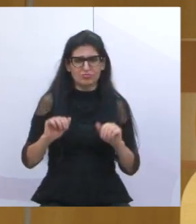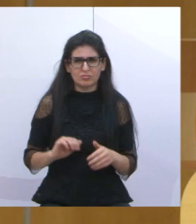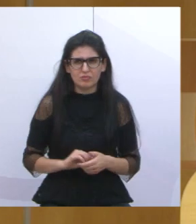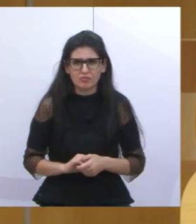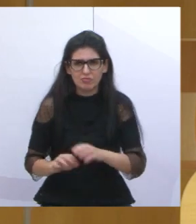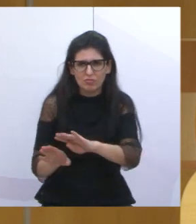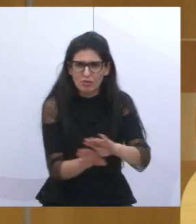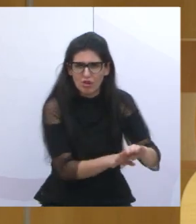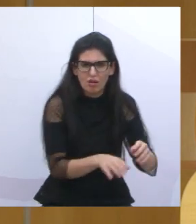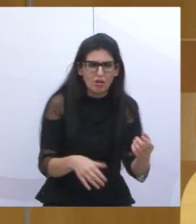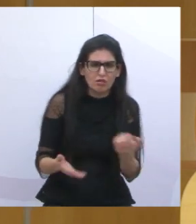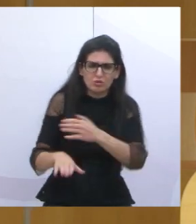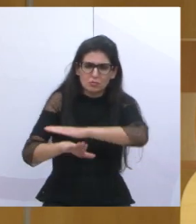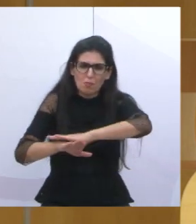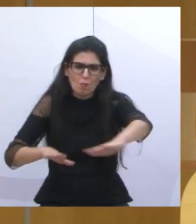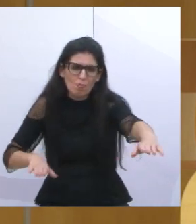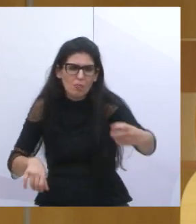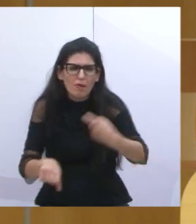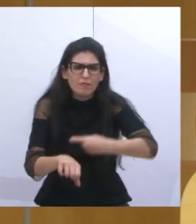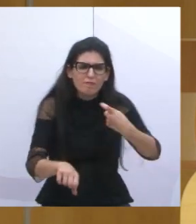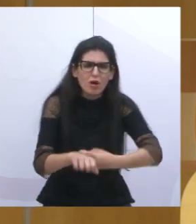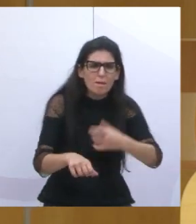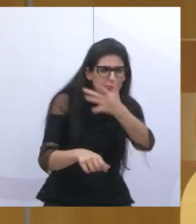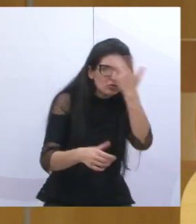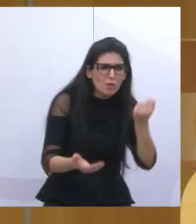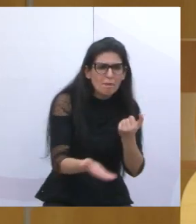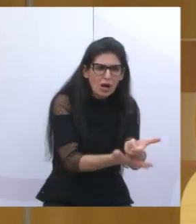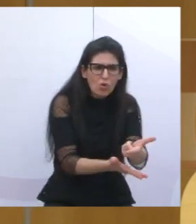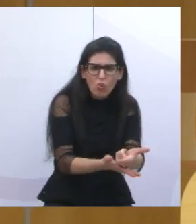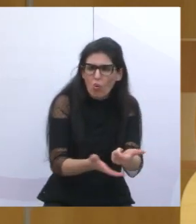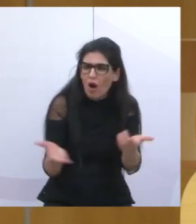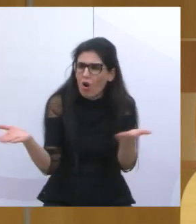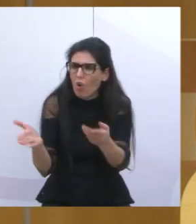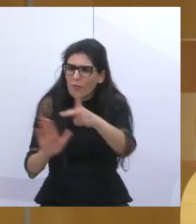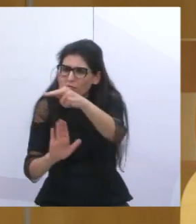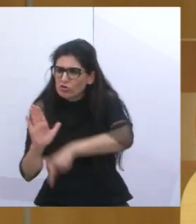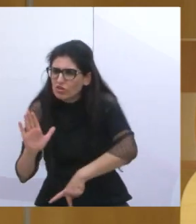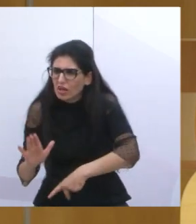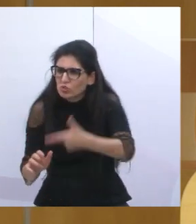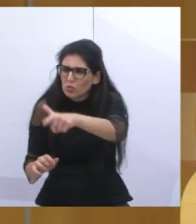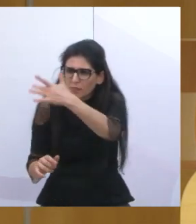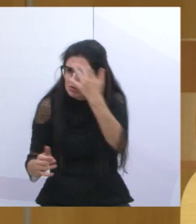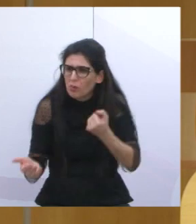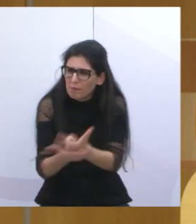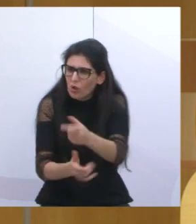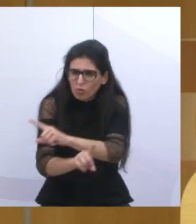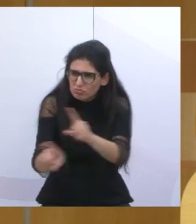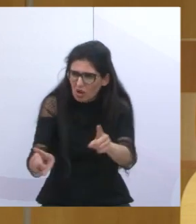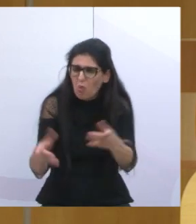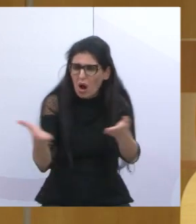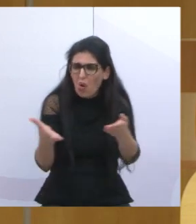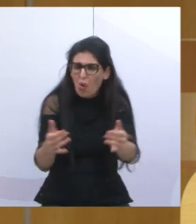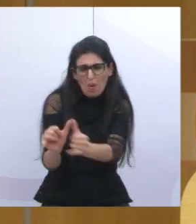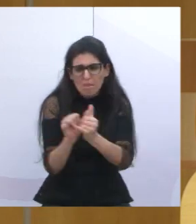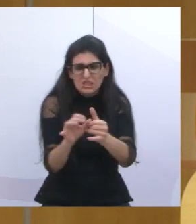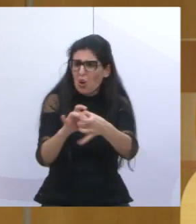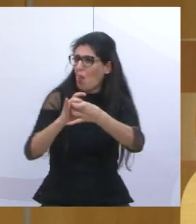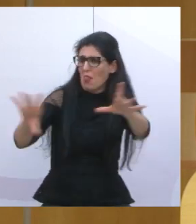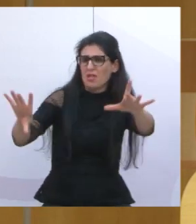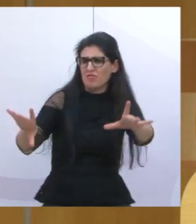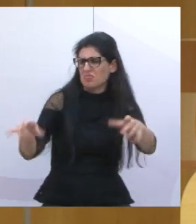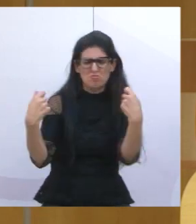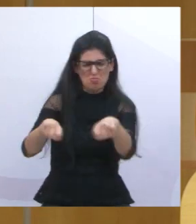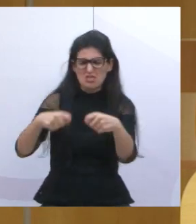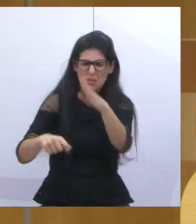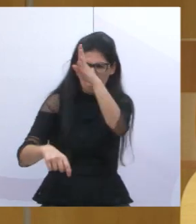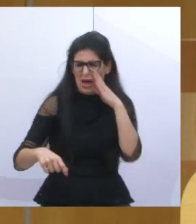pessoas que pagou, né, e agora vem esse projeto. E, ao mesmo tempo, a gente sabe da dificuldade que é, né? O valor do asfalto é